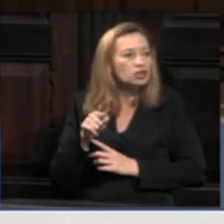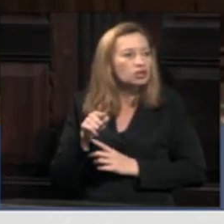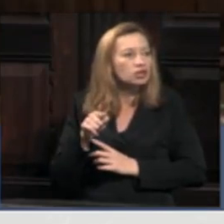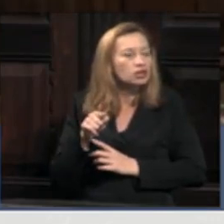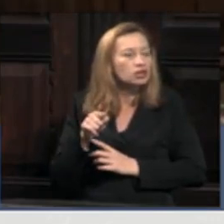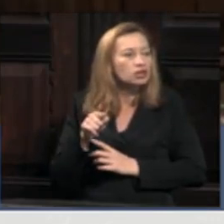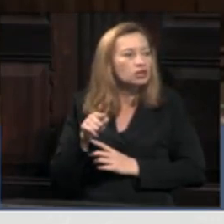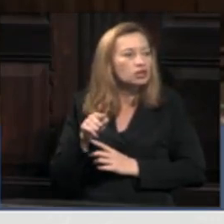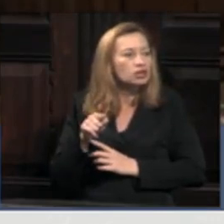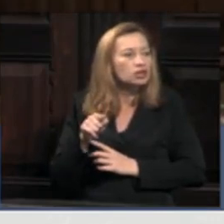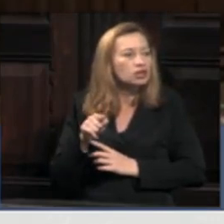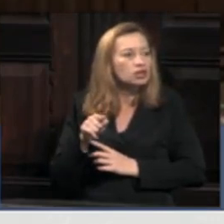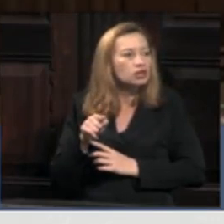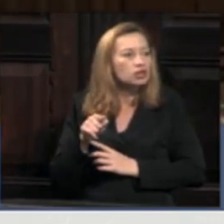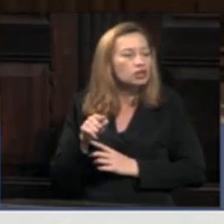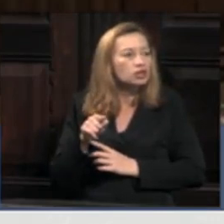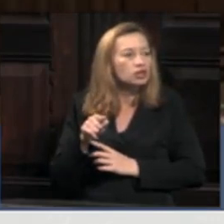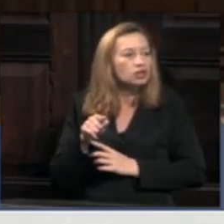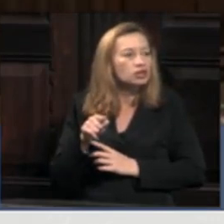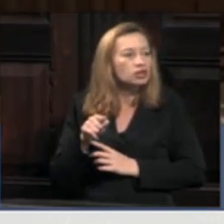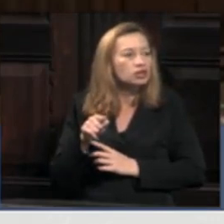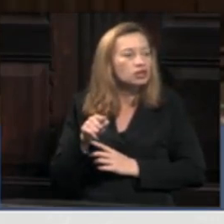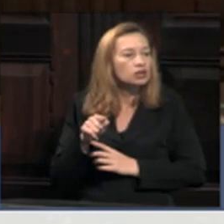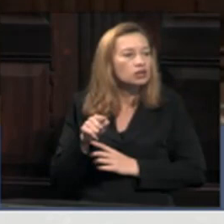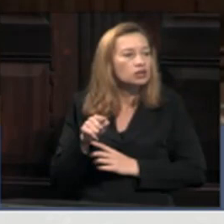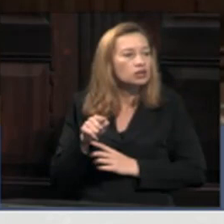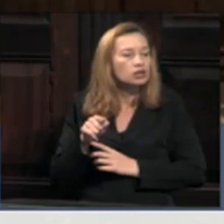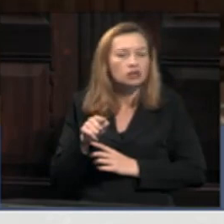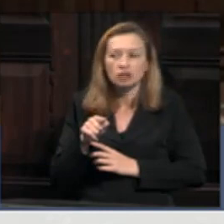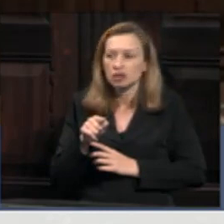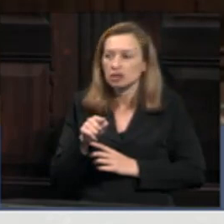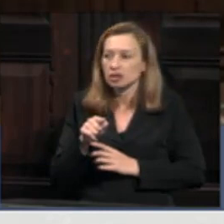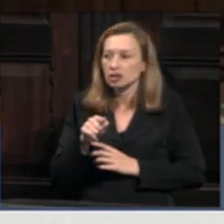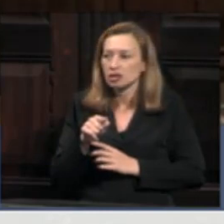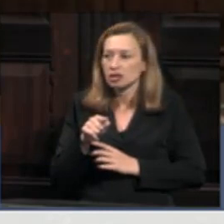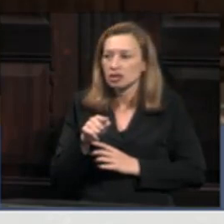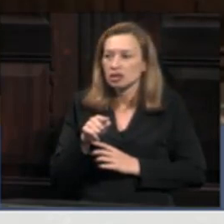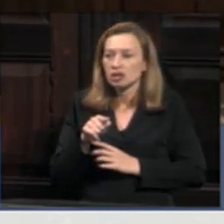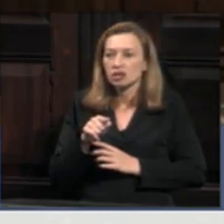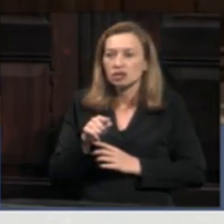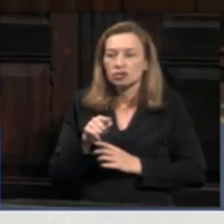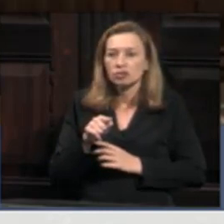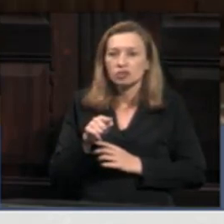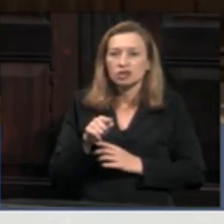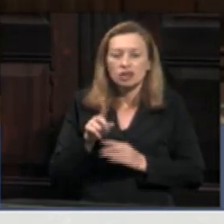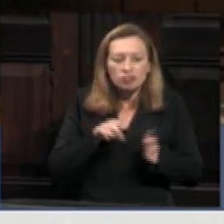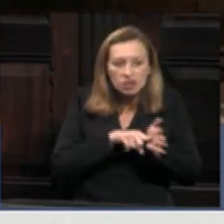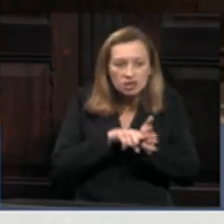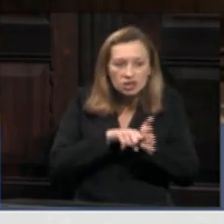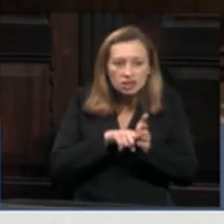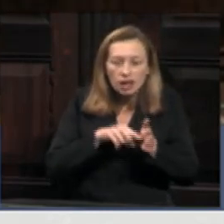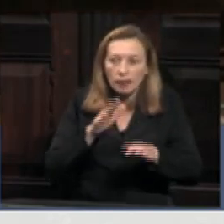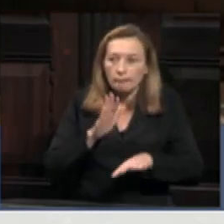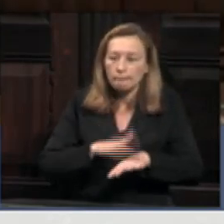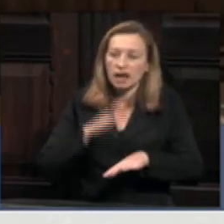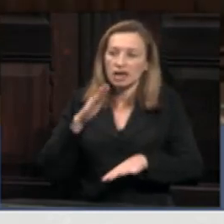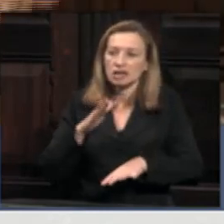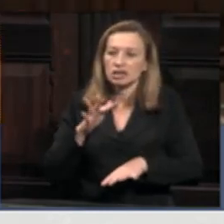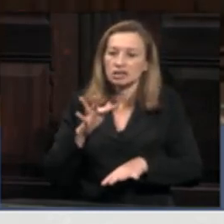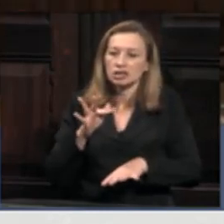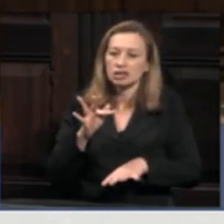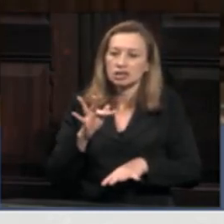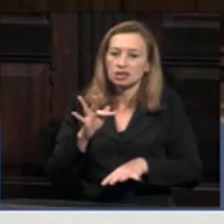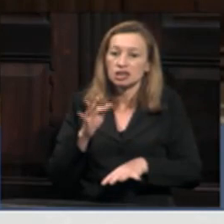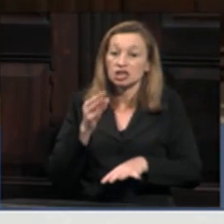acirrado à sonegação, porque sonegar é crime. E quanto mais